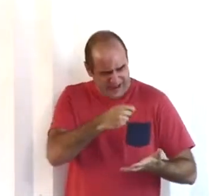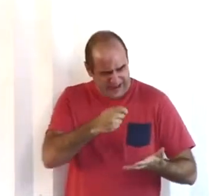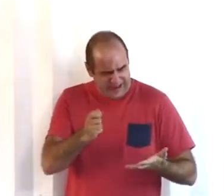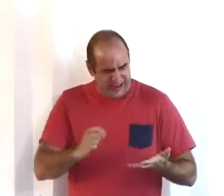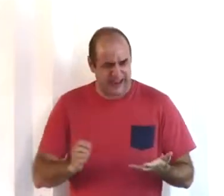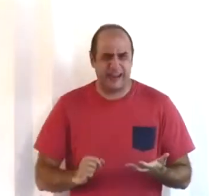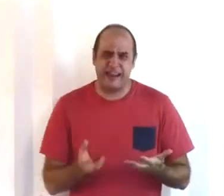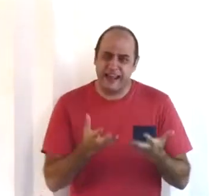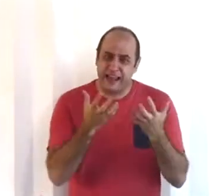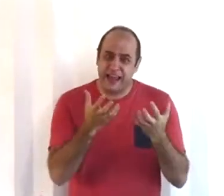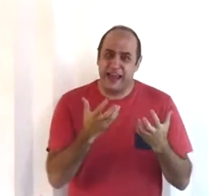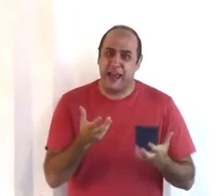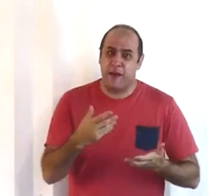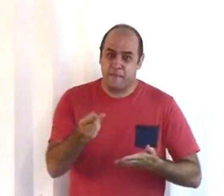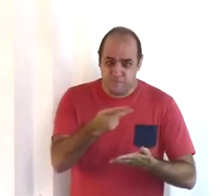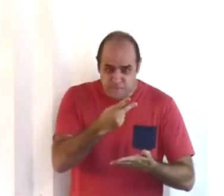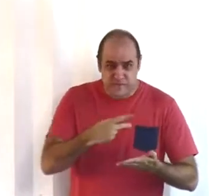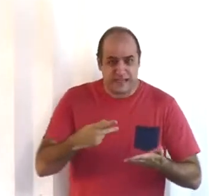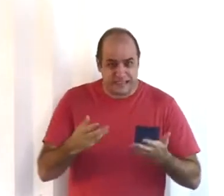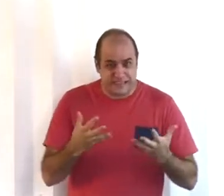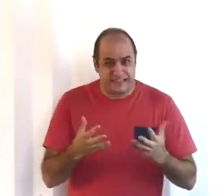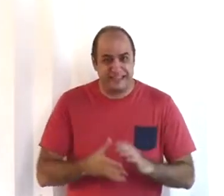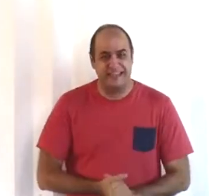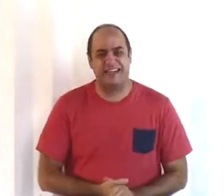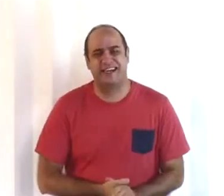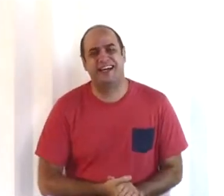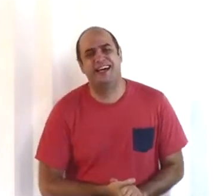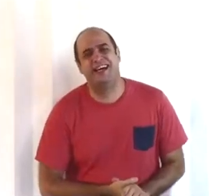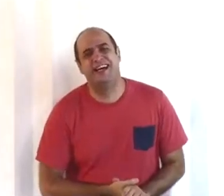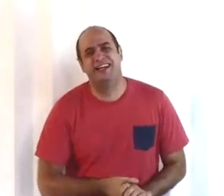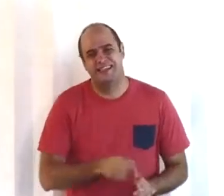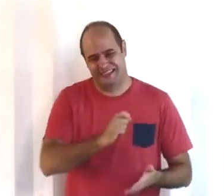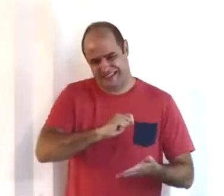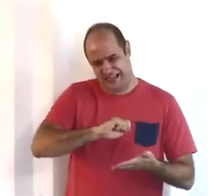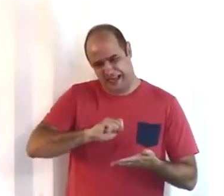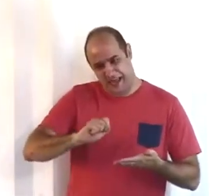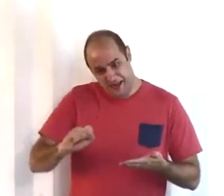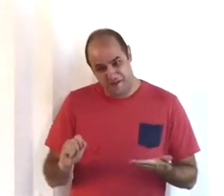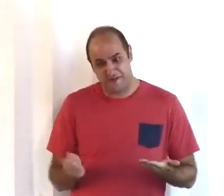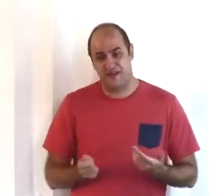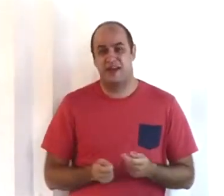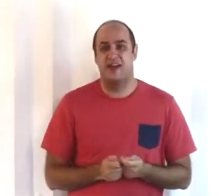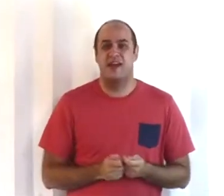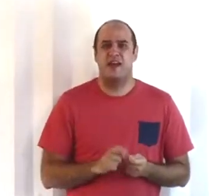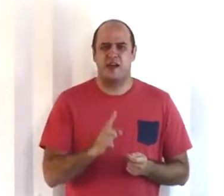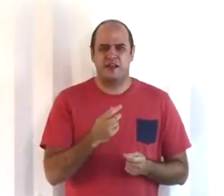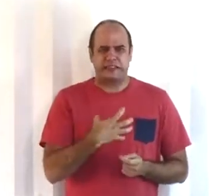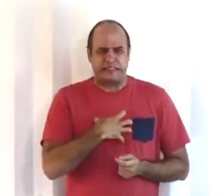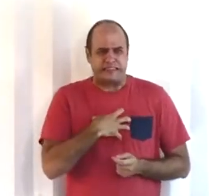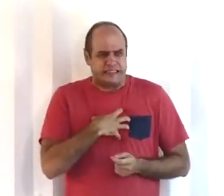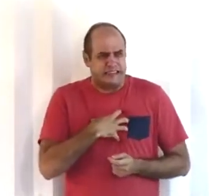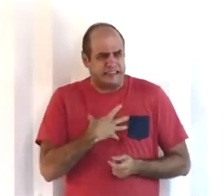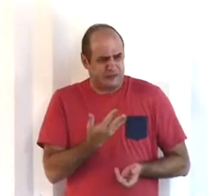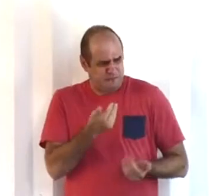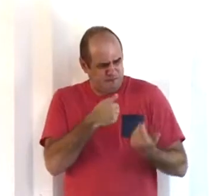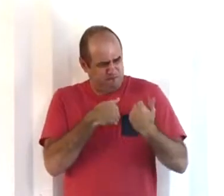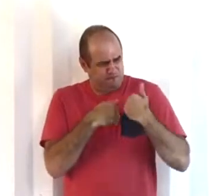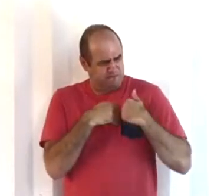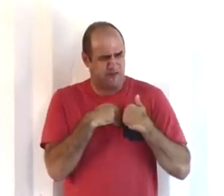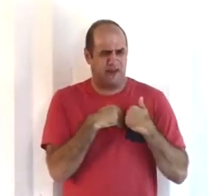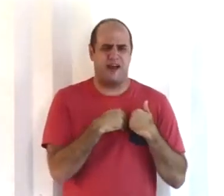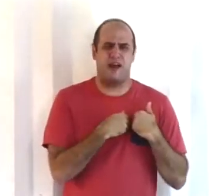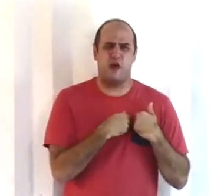canetinha para fazer o desenho, né? Ou escrever alguma coisa que fique guardada